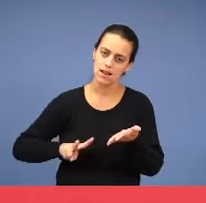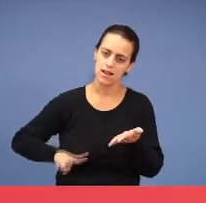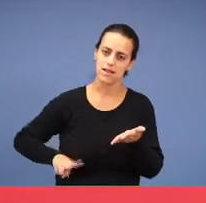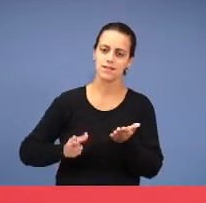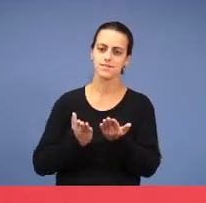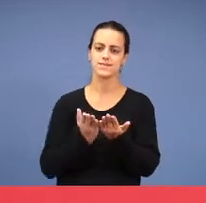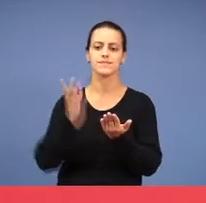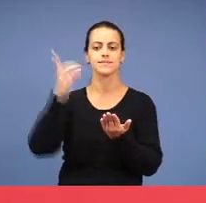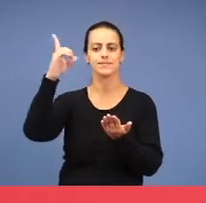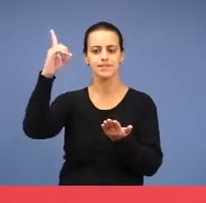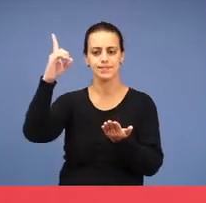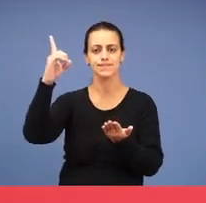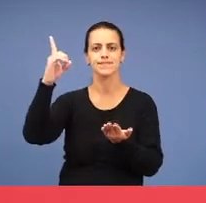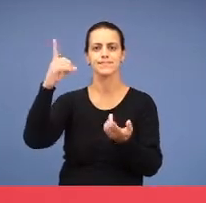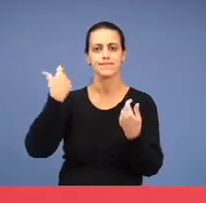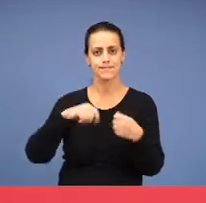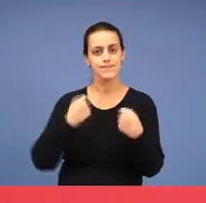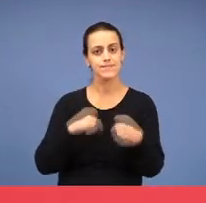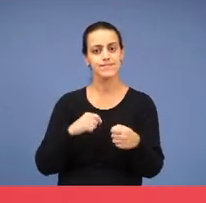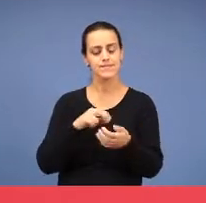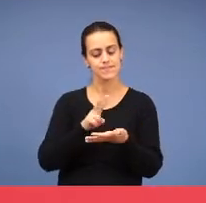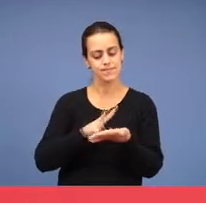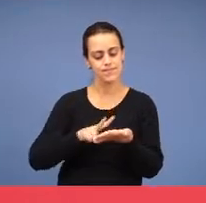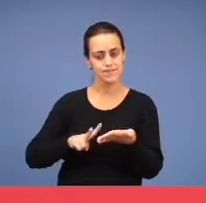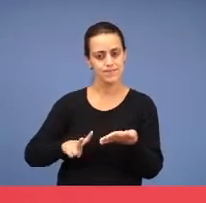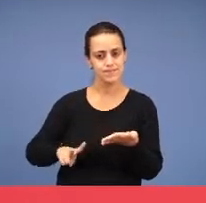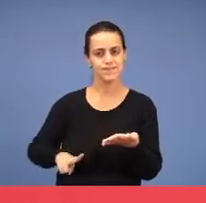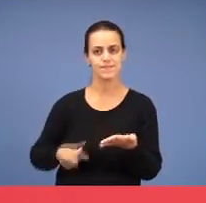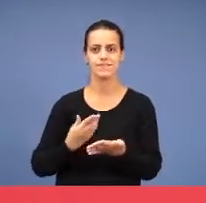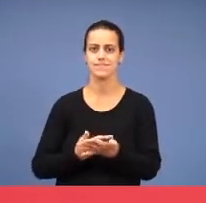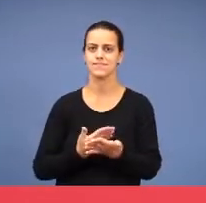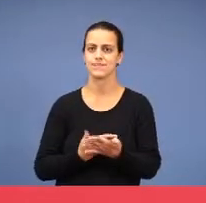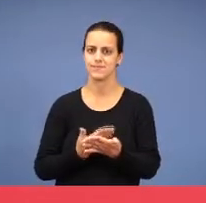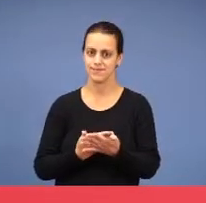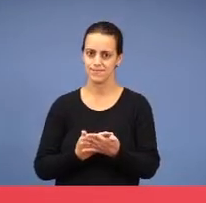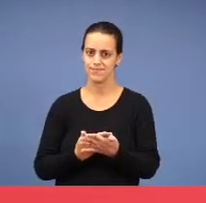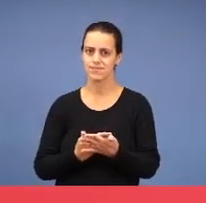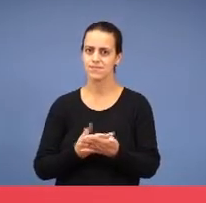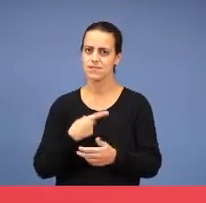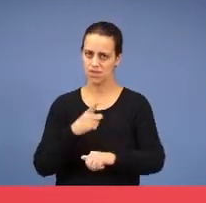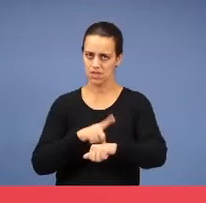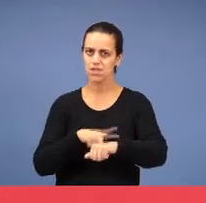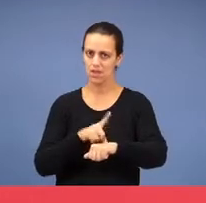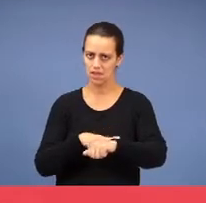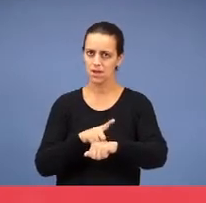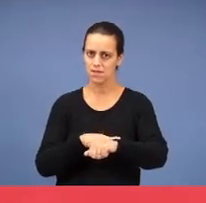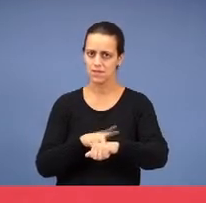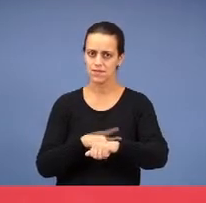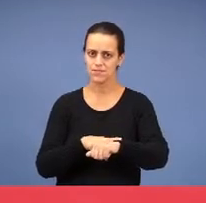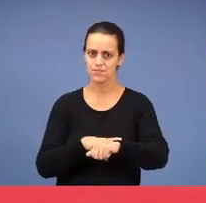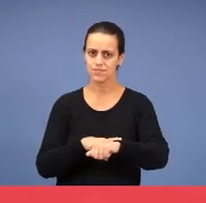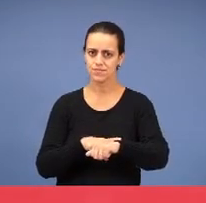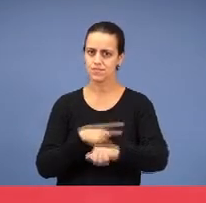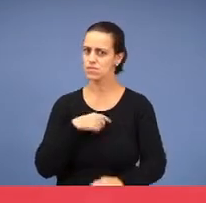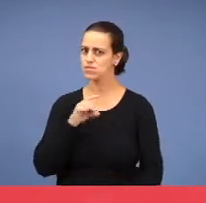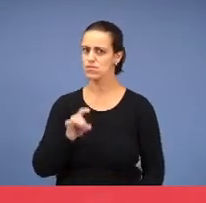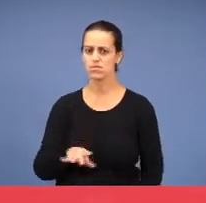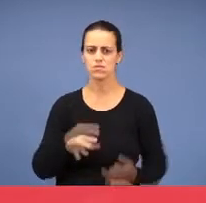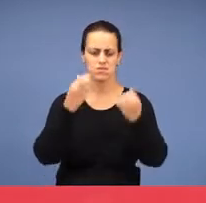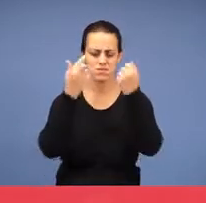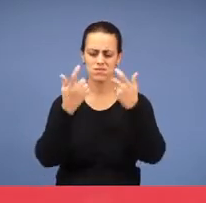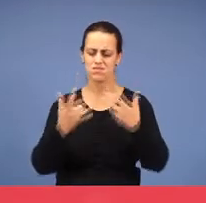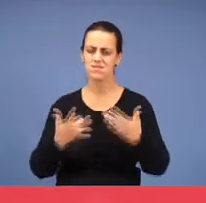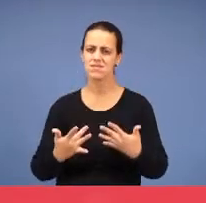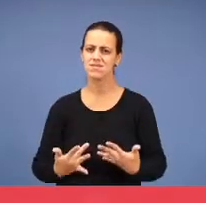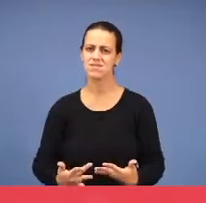estão fazendo nas igrejas. Vamos fazer daqui mais um pouco. Nós vamos dar esse tempo para os irmãos. Eu estou simplesmente